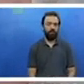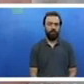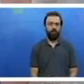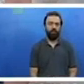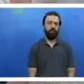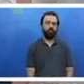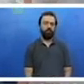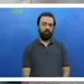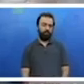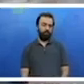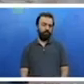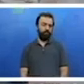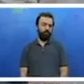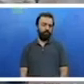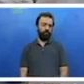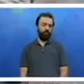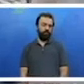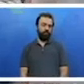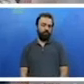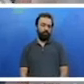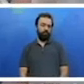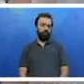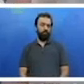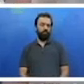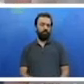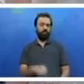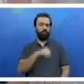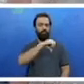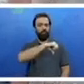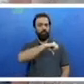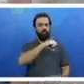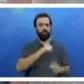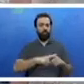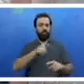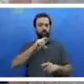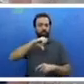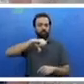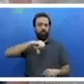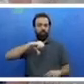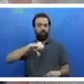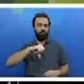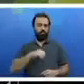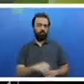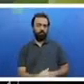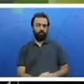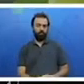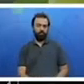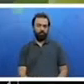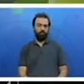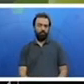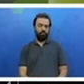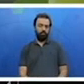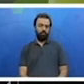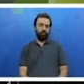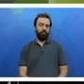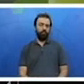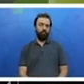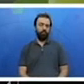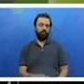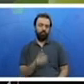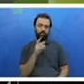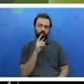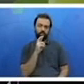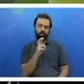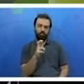exatamente iguais. Então vamos lá. 9 vezes 9, eu já sei